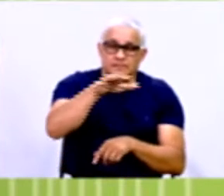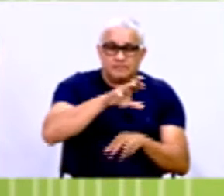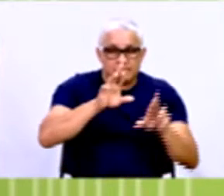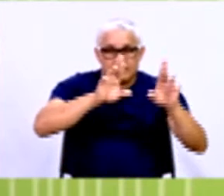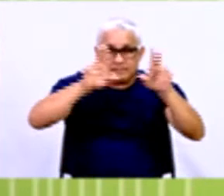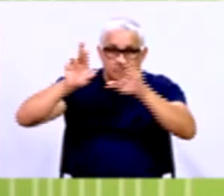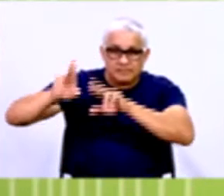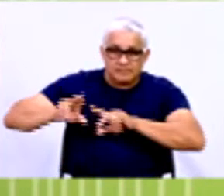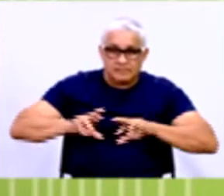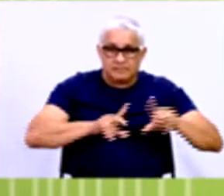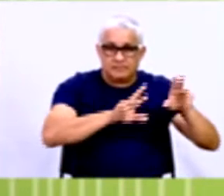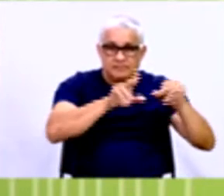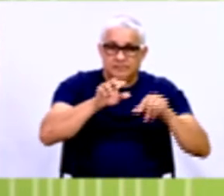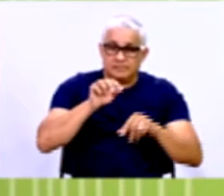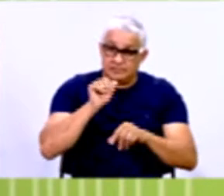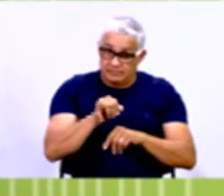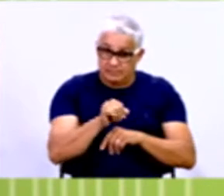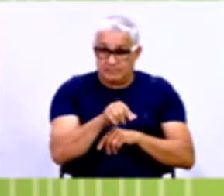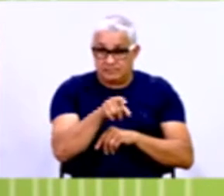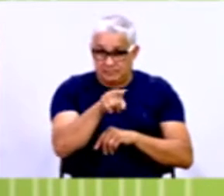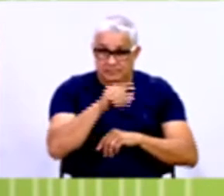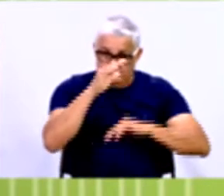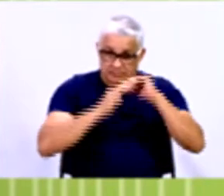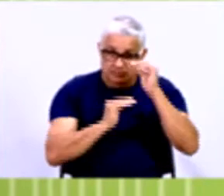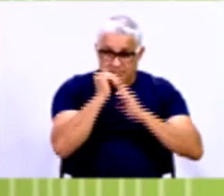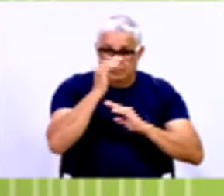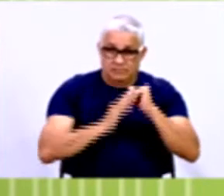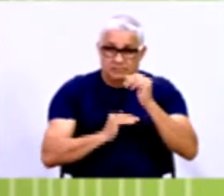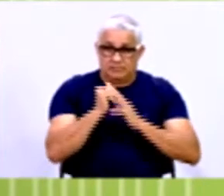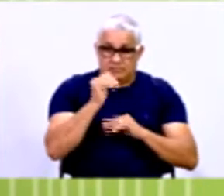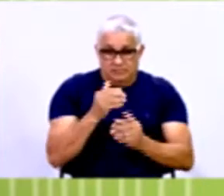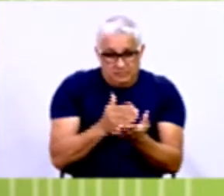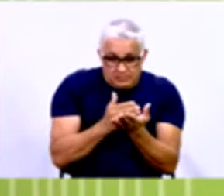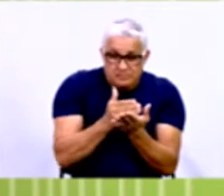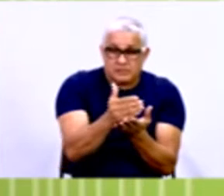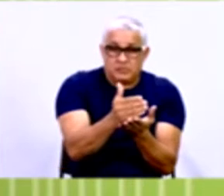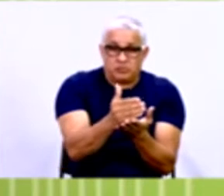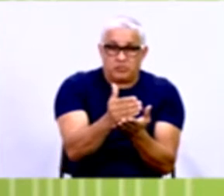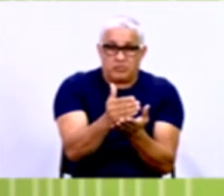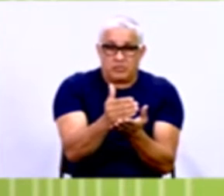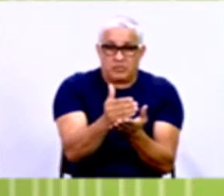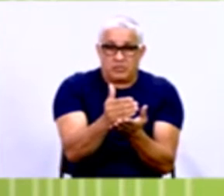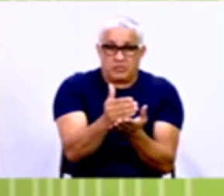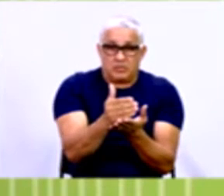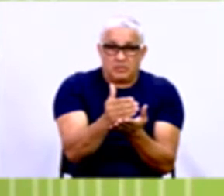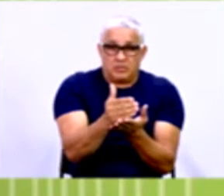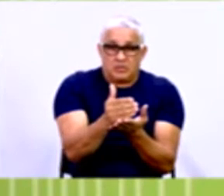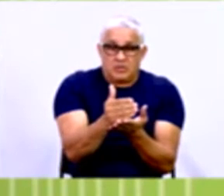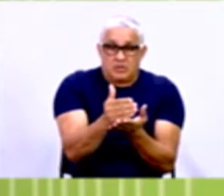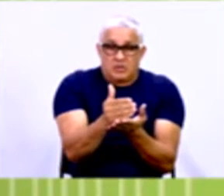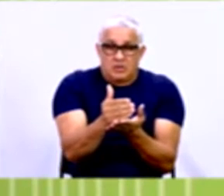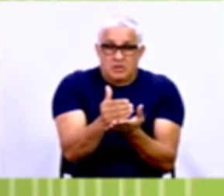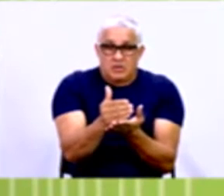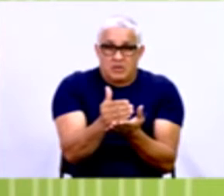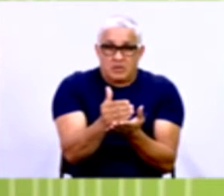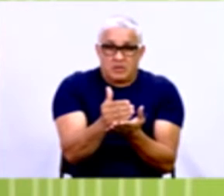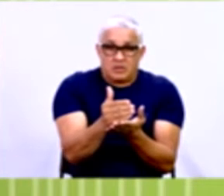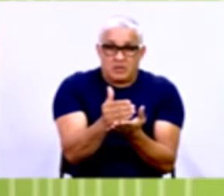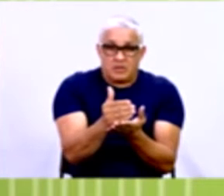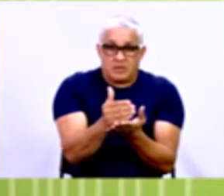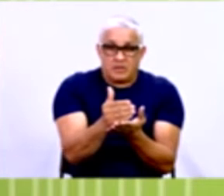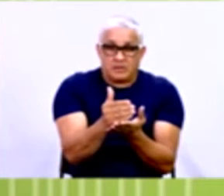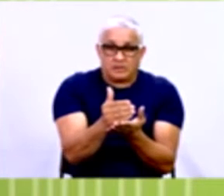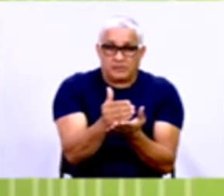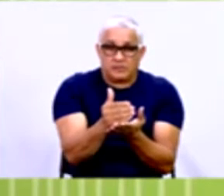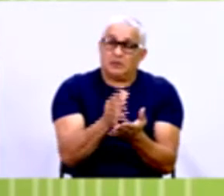antes e depois. Se você, como profissional, você começa a tratar de uma forma legitimado,